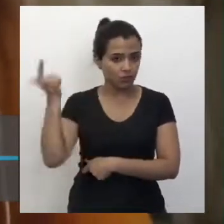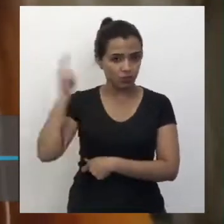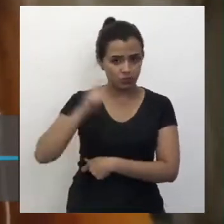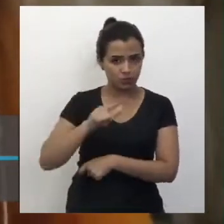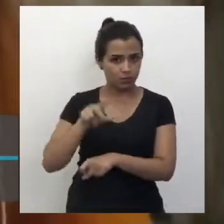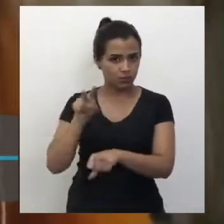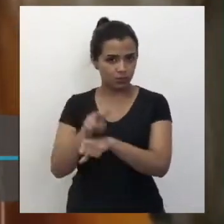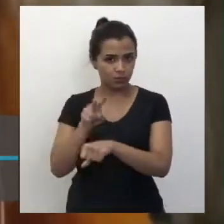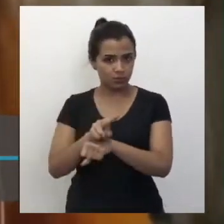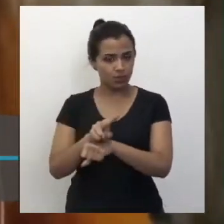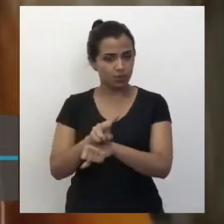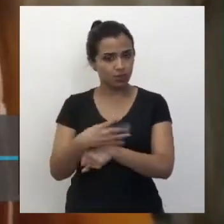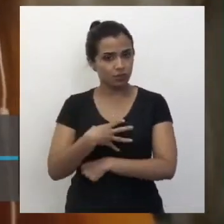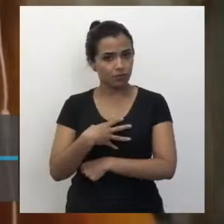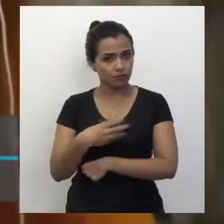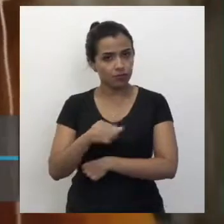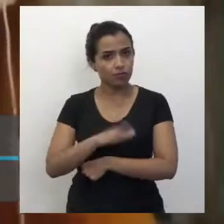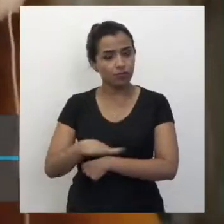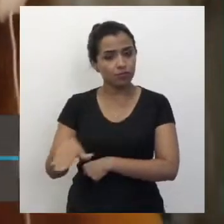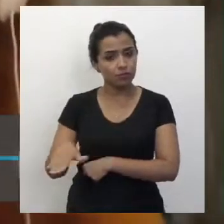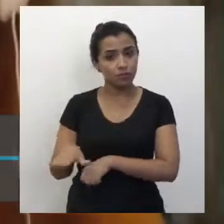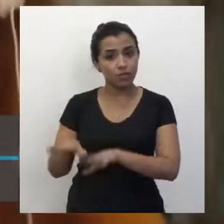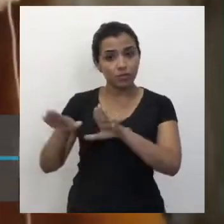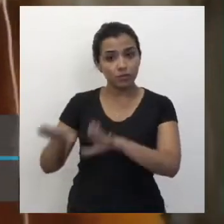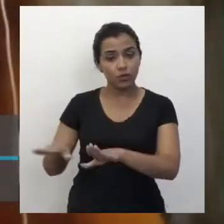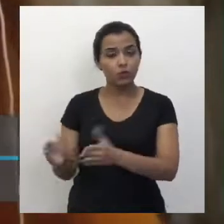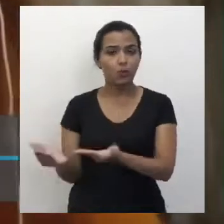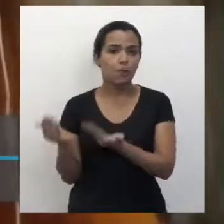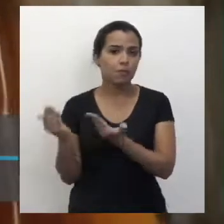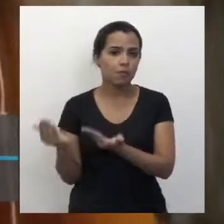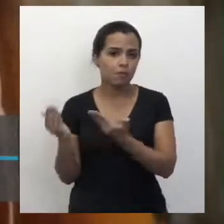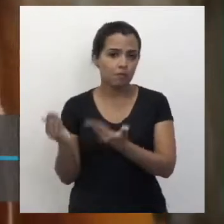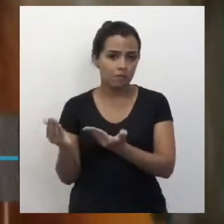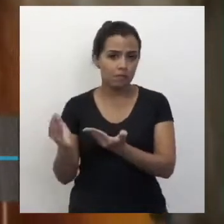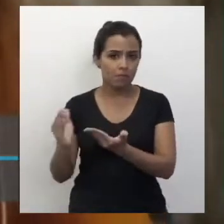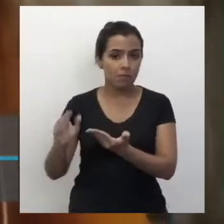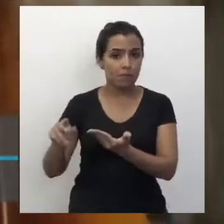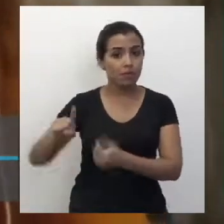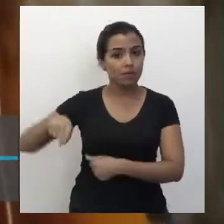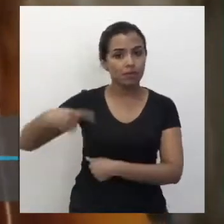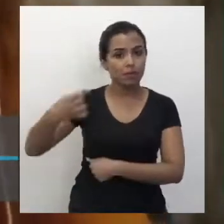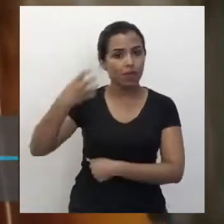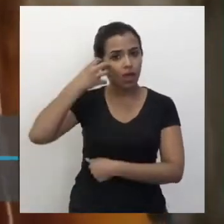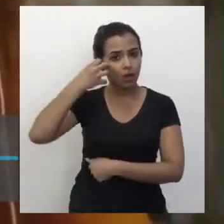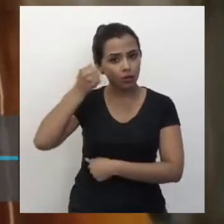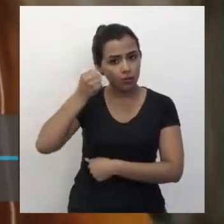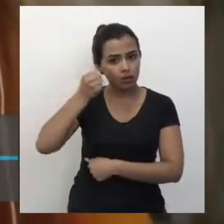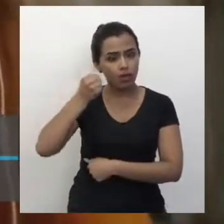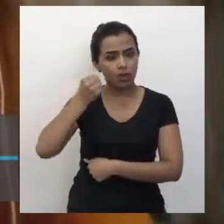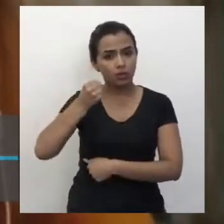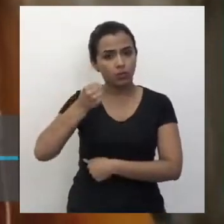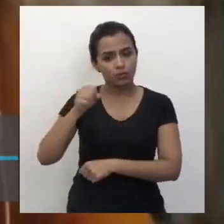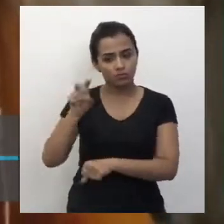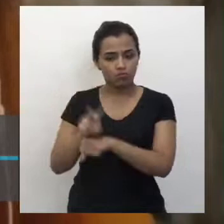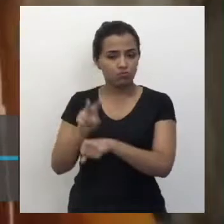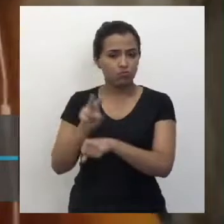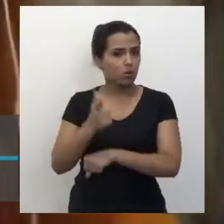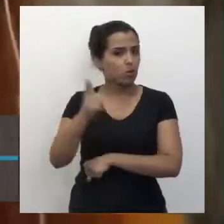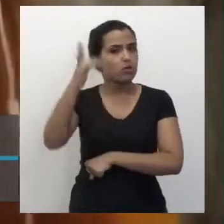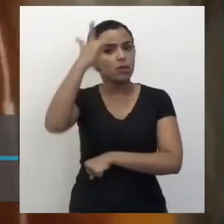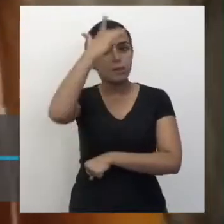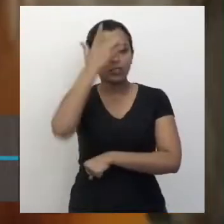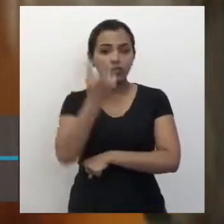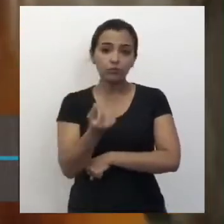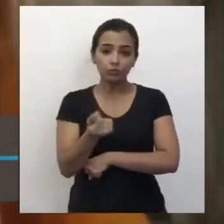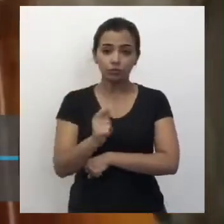os filhos, colocavam os bebês para que fossem adotados e criados por pessoas que naquele